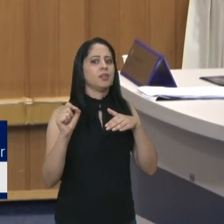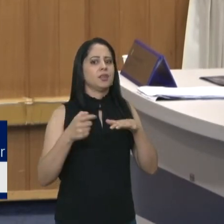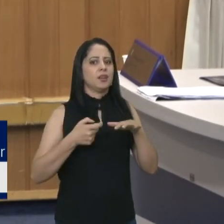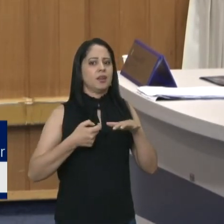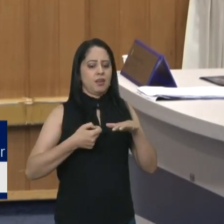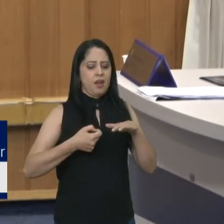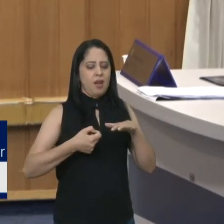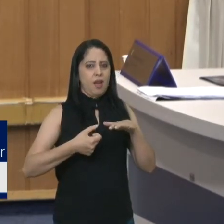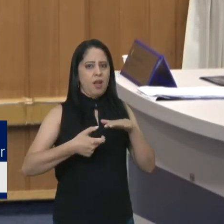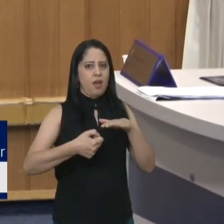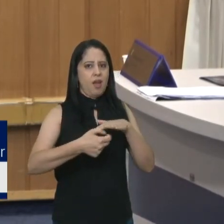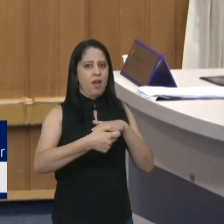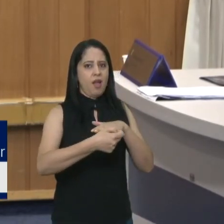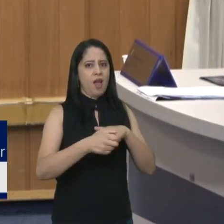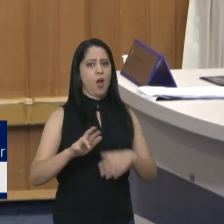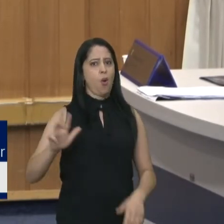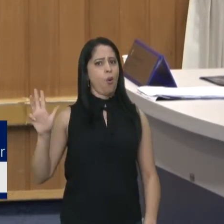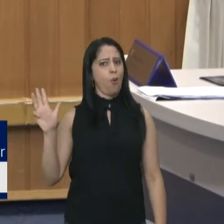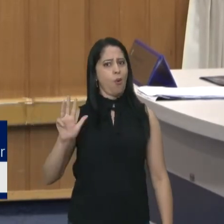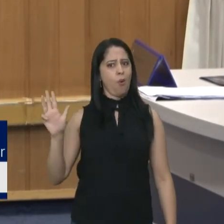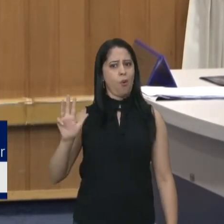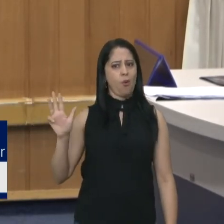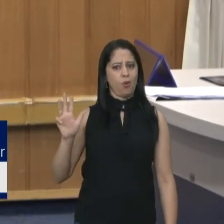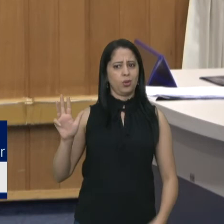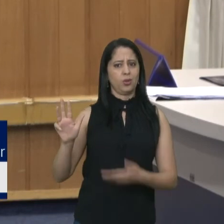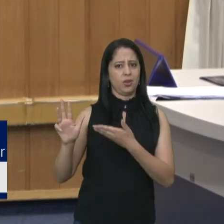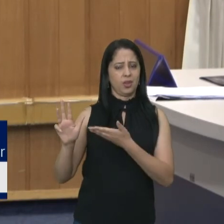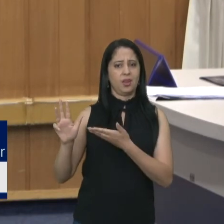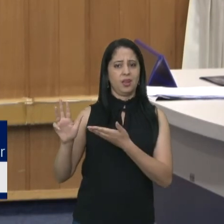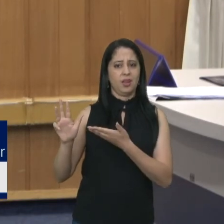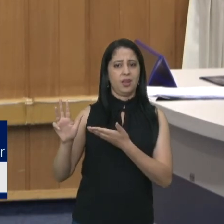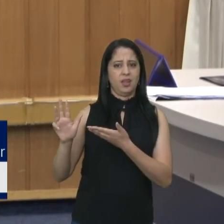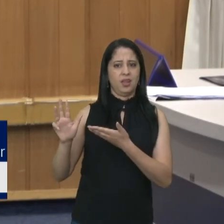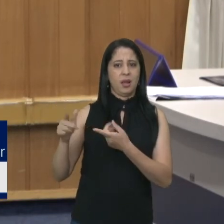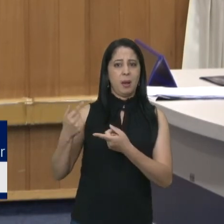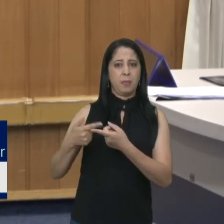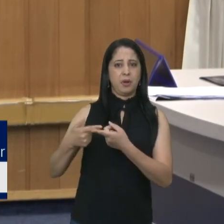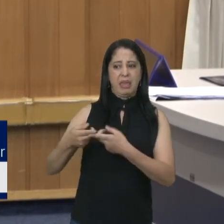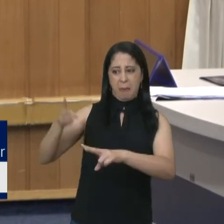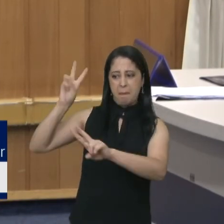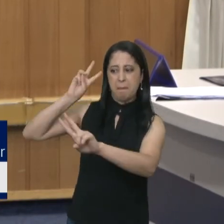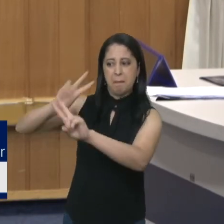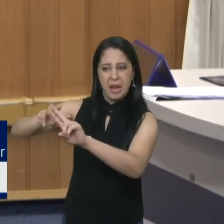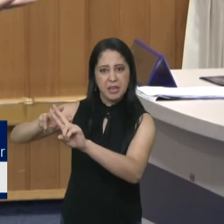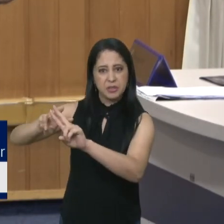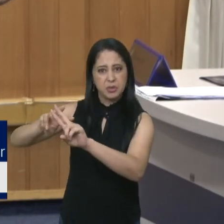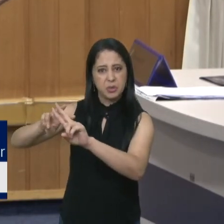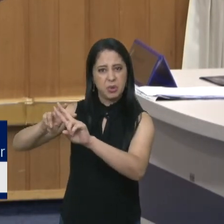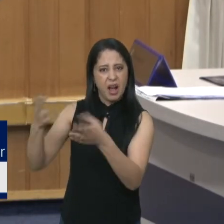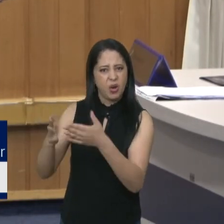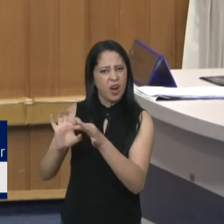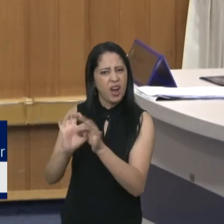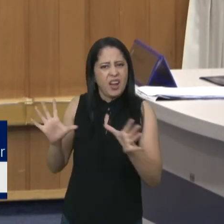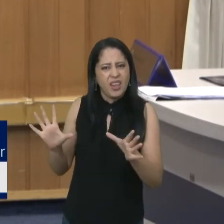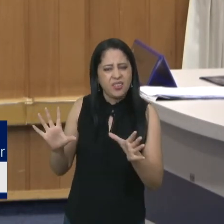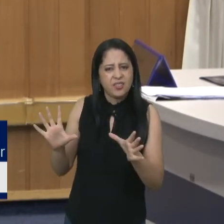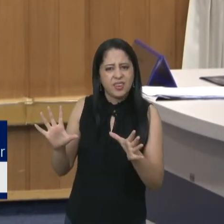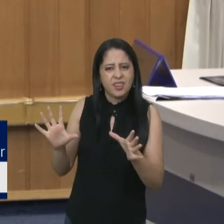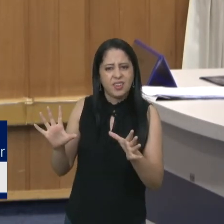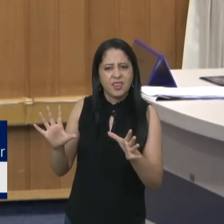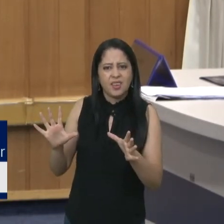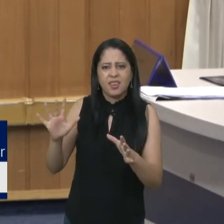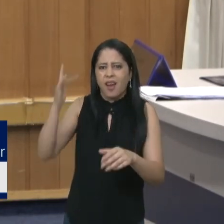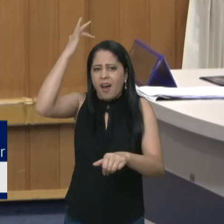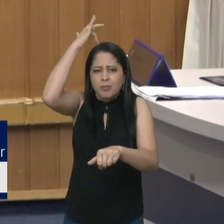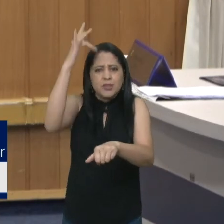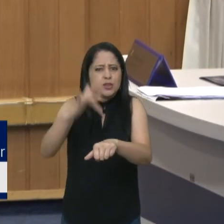que o presidente Lula foi absolvido. Não é possível. Depois de todas